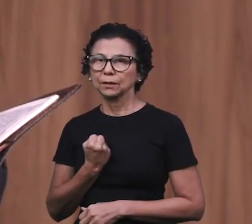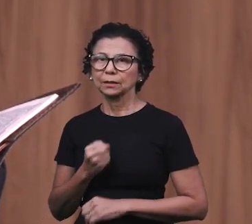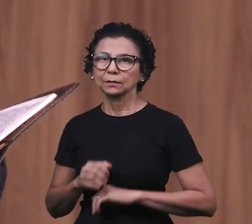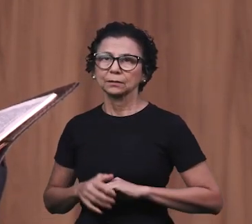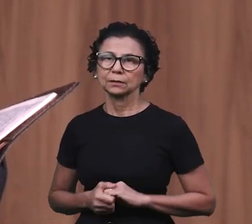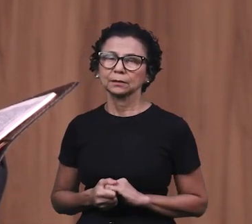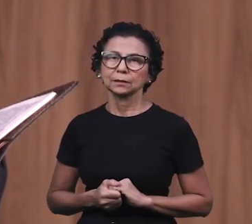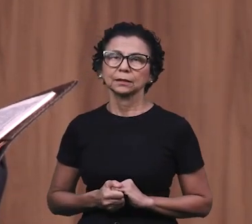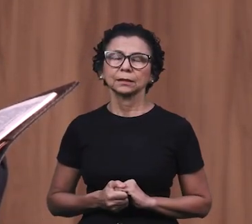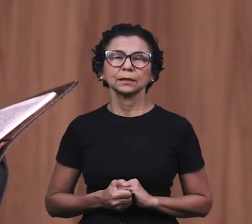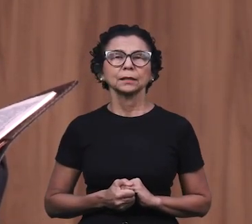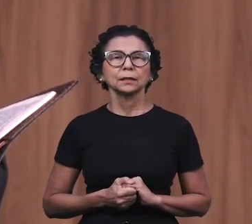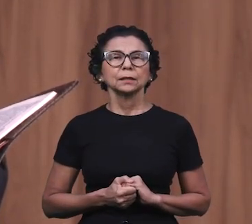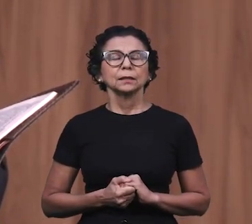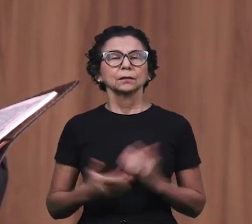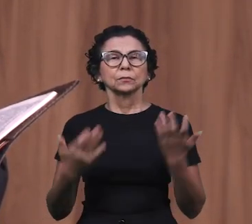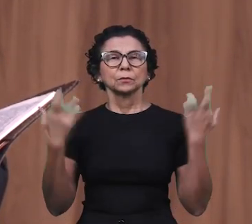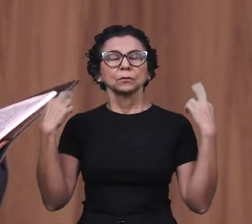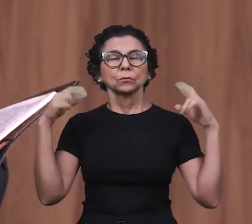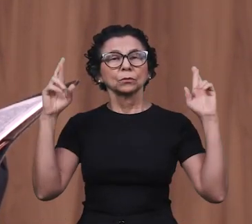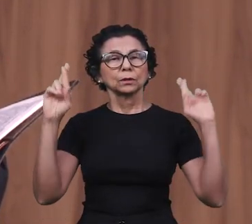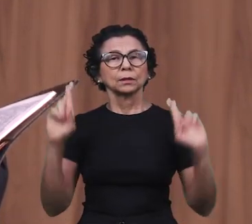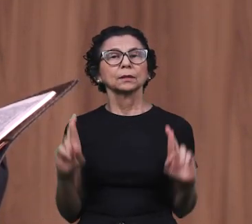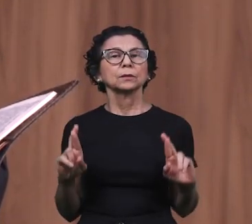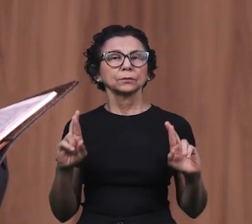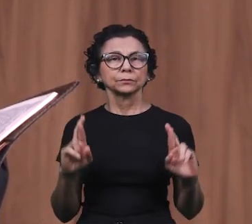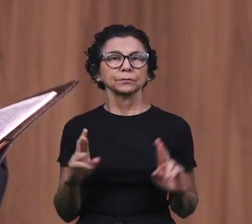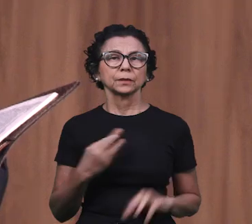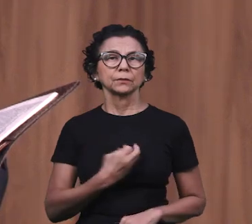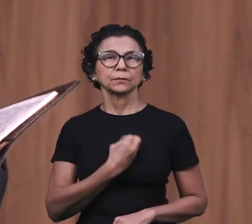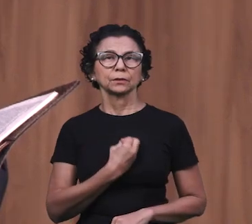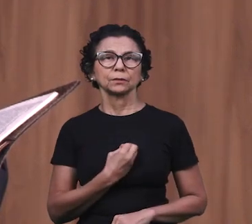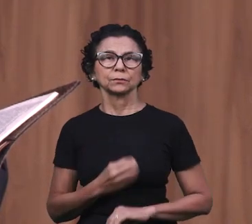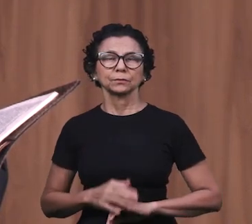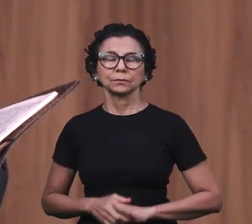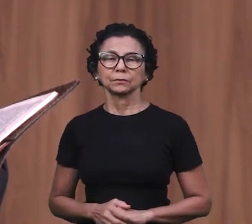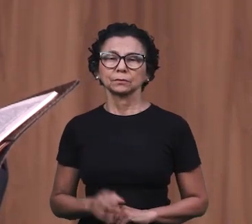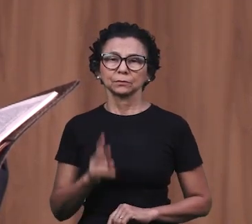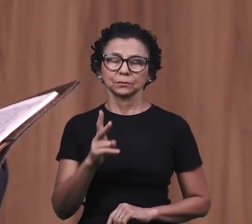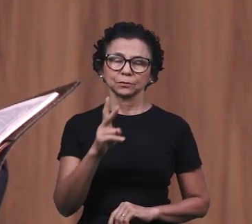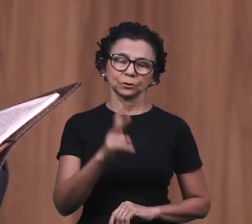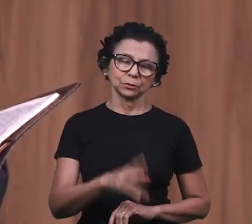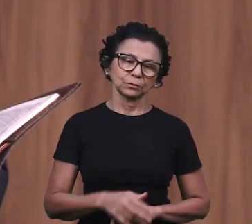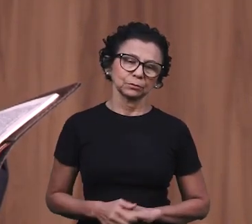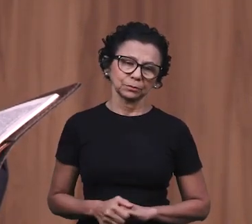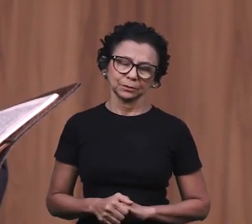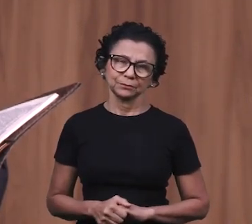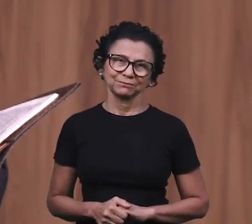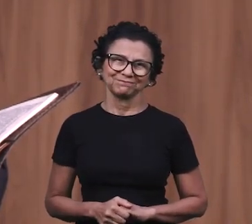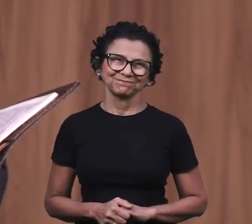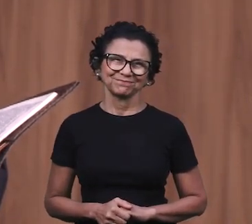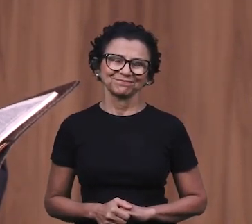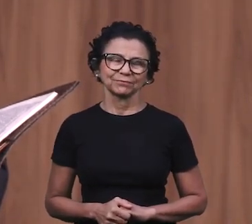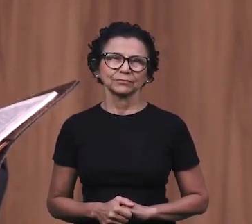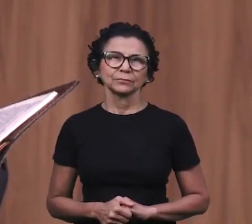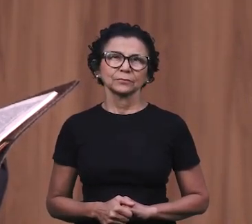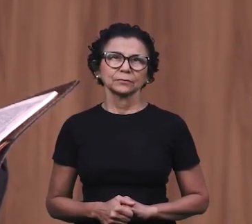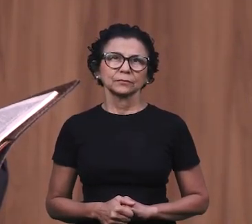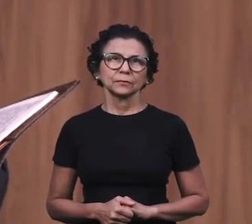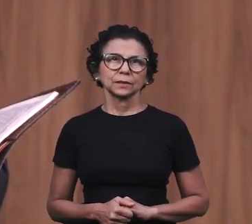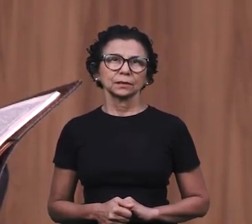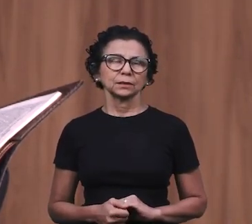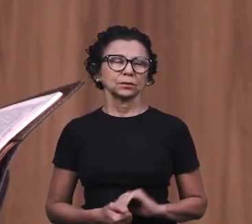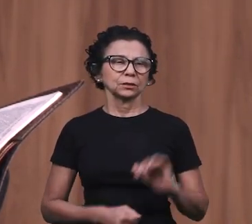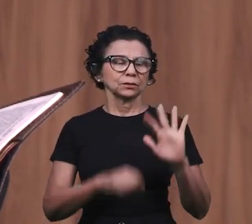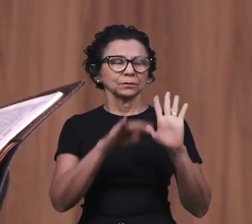Pascal que veio para trazer vida para nós. Portanto, continue conosco, vamos ao longo de muitos programas,